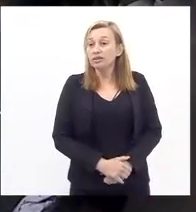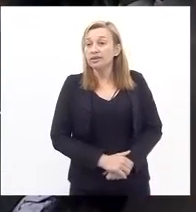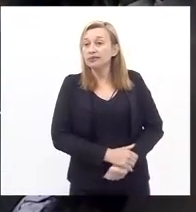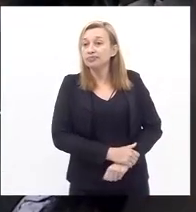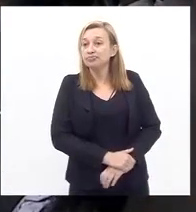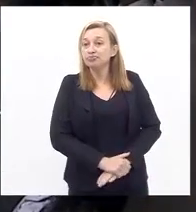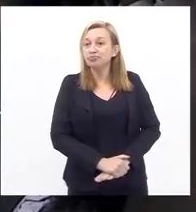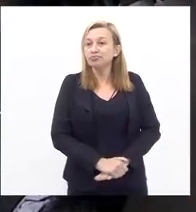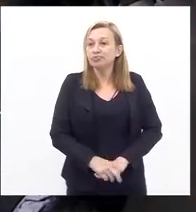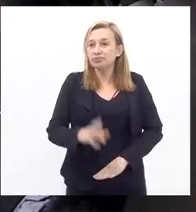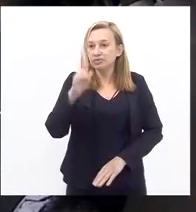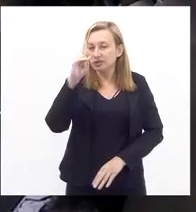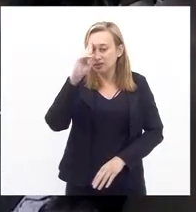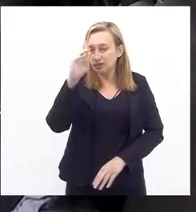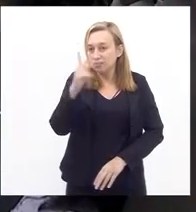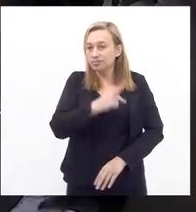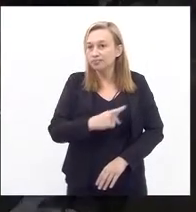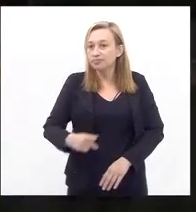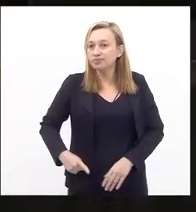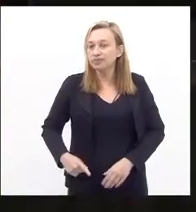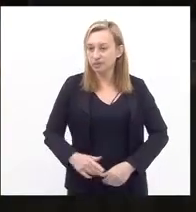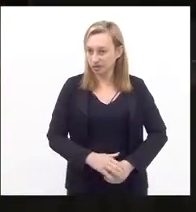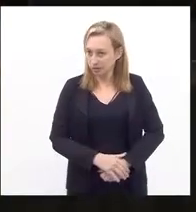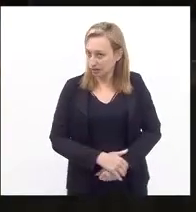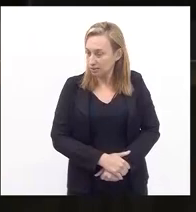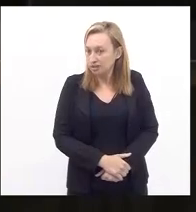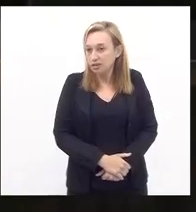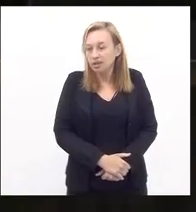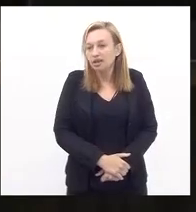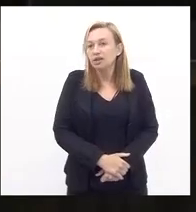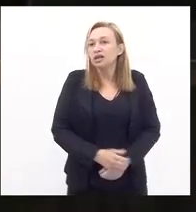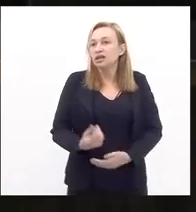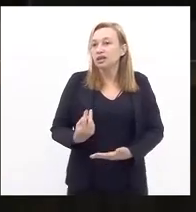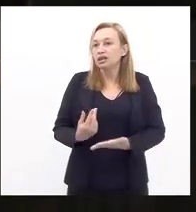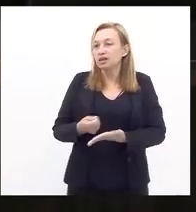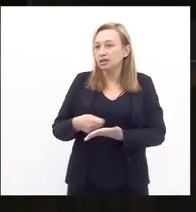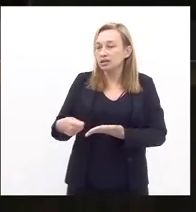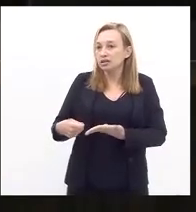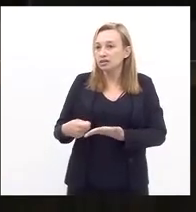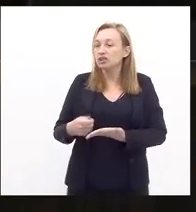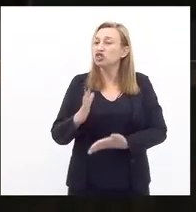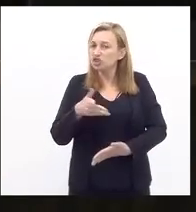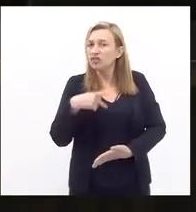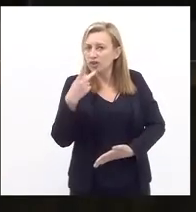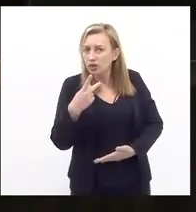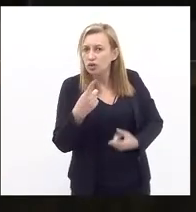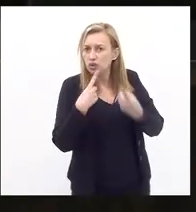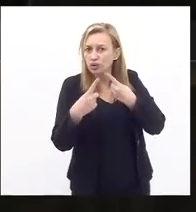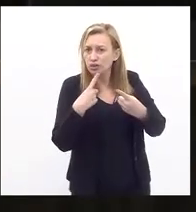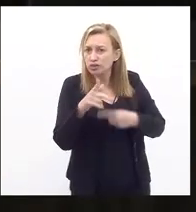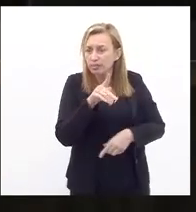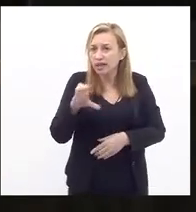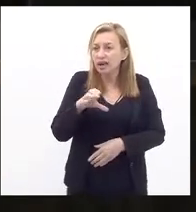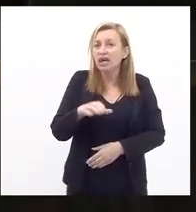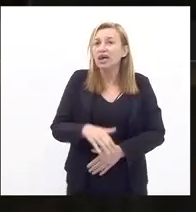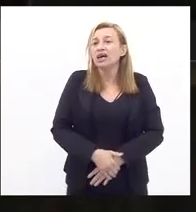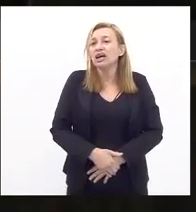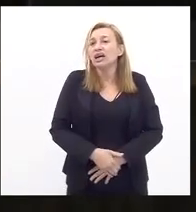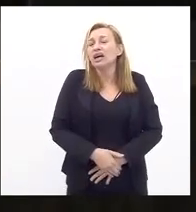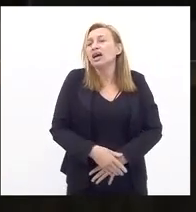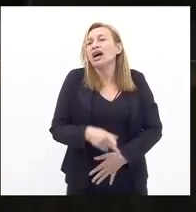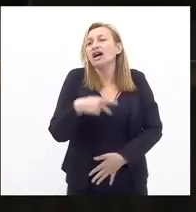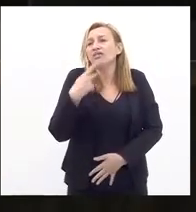o presidente Deputado não vossa excelência já não falou na discussão da PEC